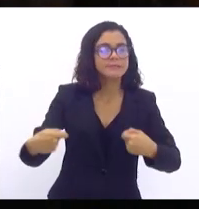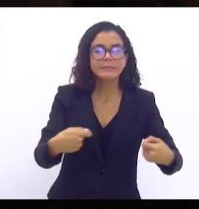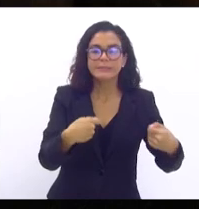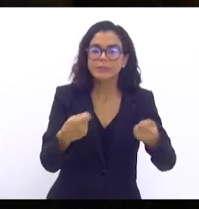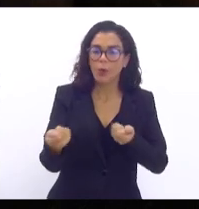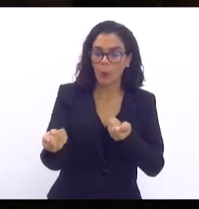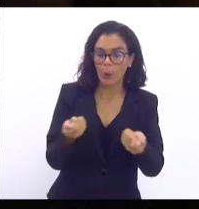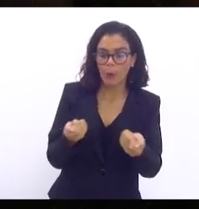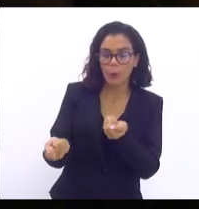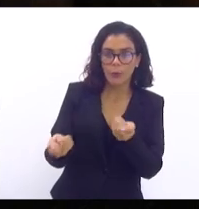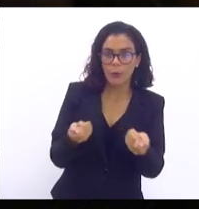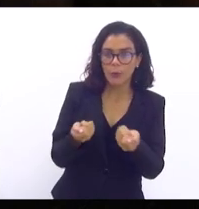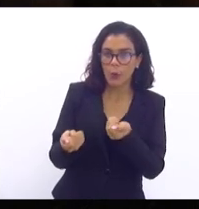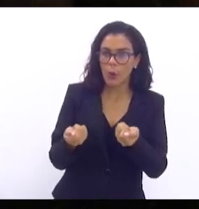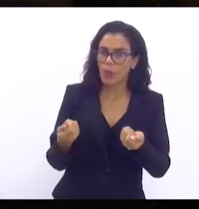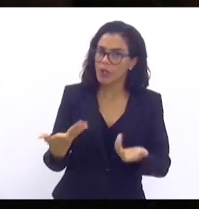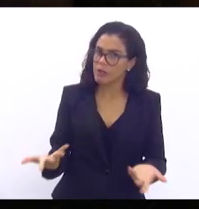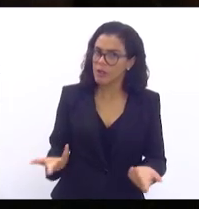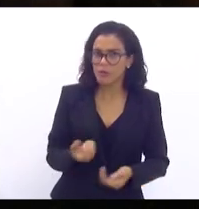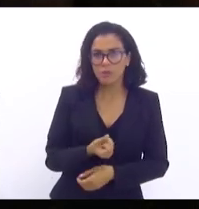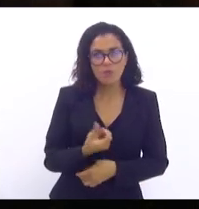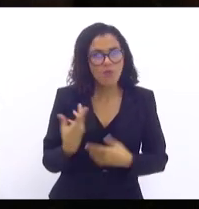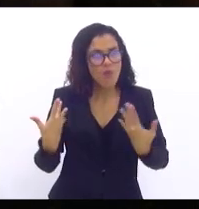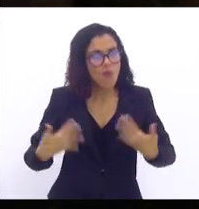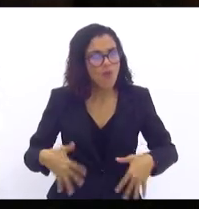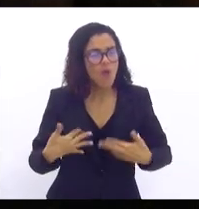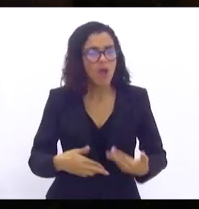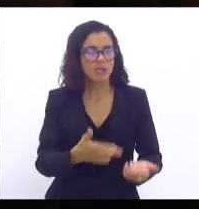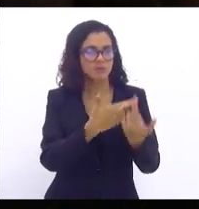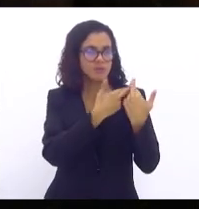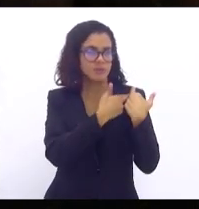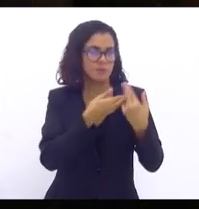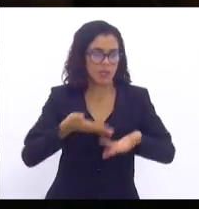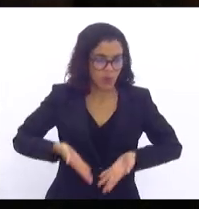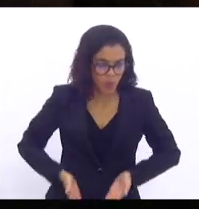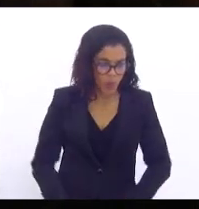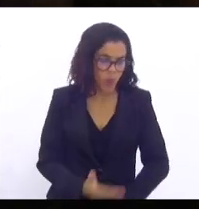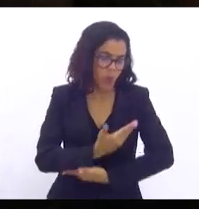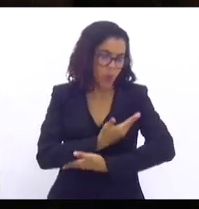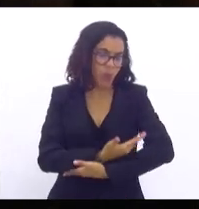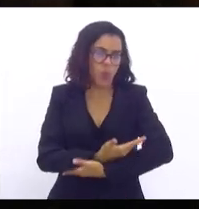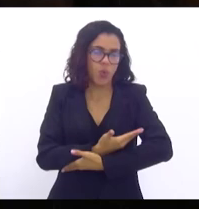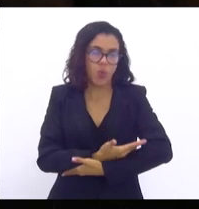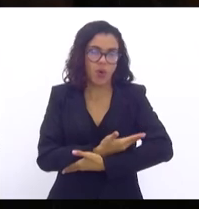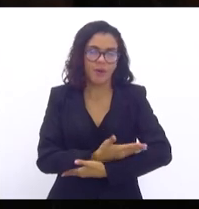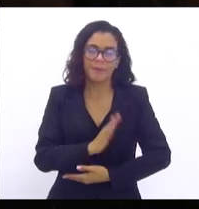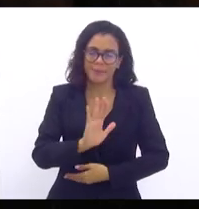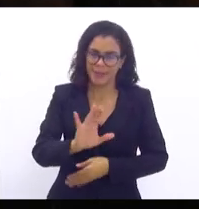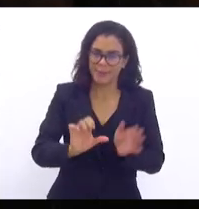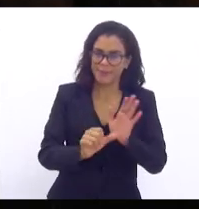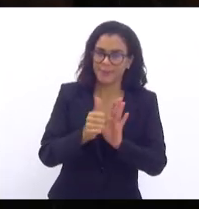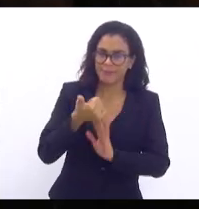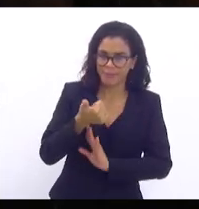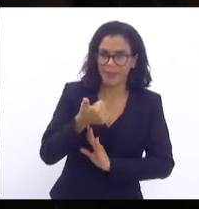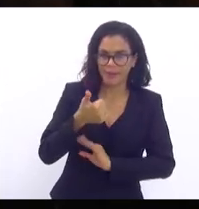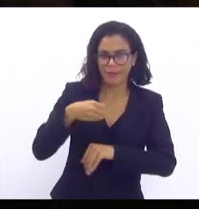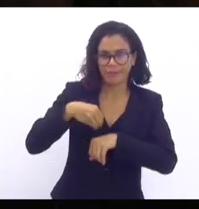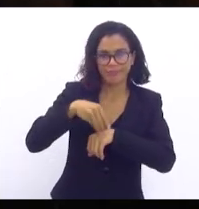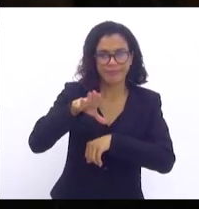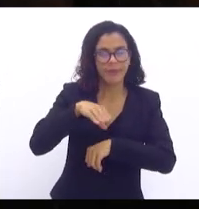controle. É muita responsabilidade colocar um filho no mundo. Bom, primeiramente, antes de mais nada, eu queria deixar aqui